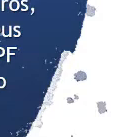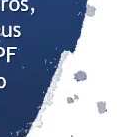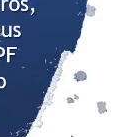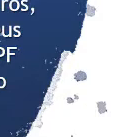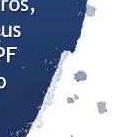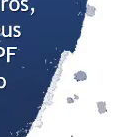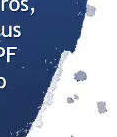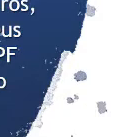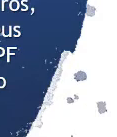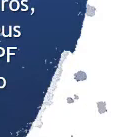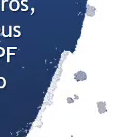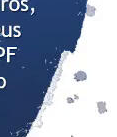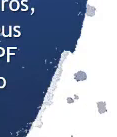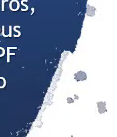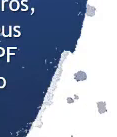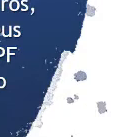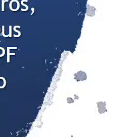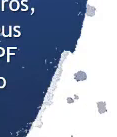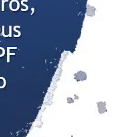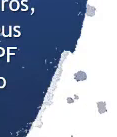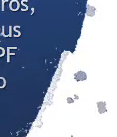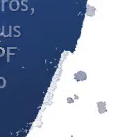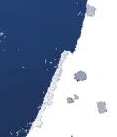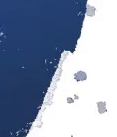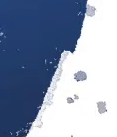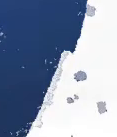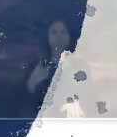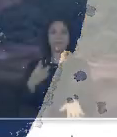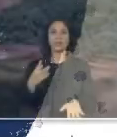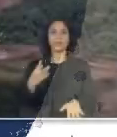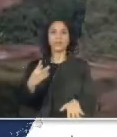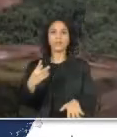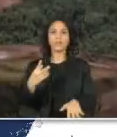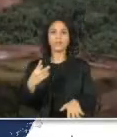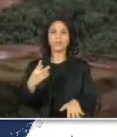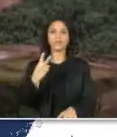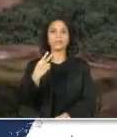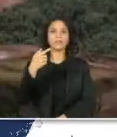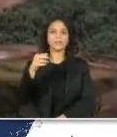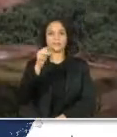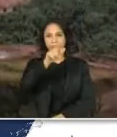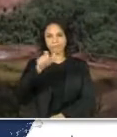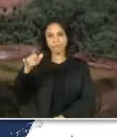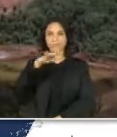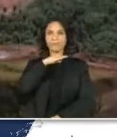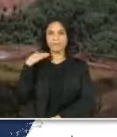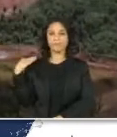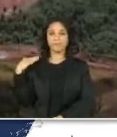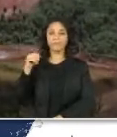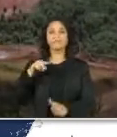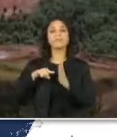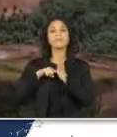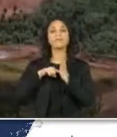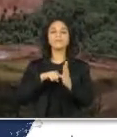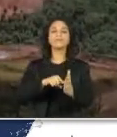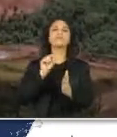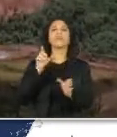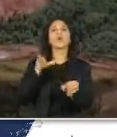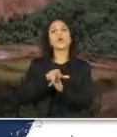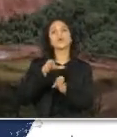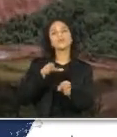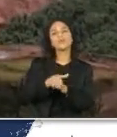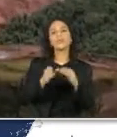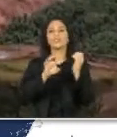das ações. Da responsabilidade, né? A mineradora, como um todo, acaba sendo a Vale,